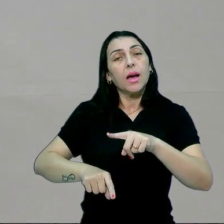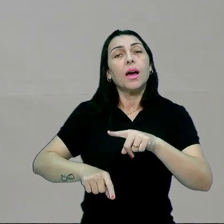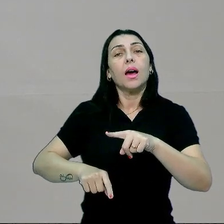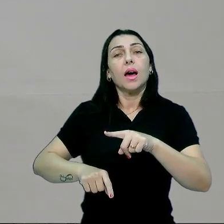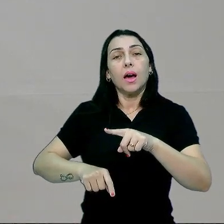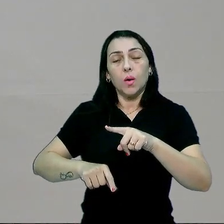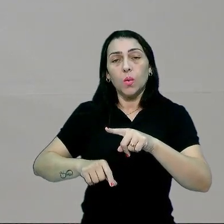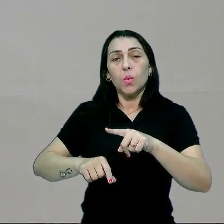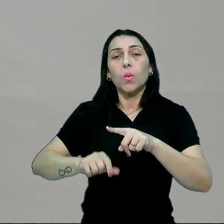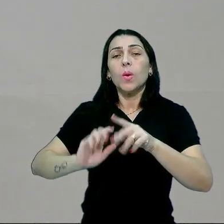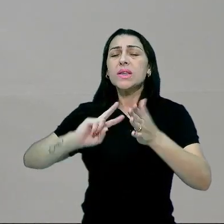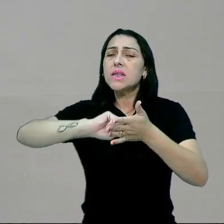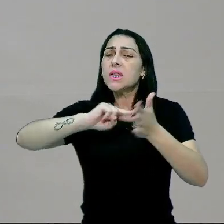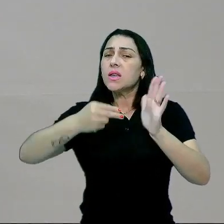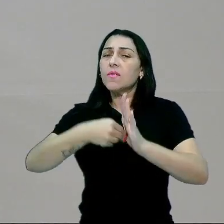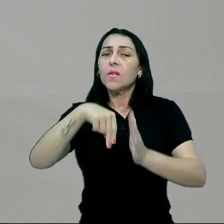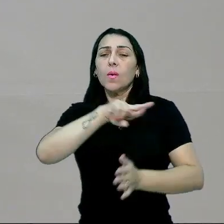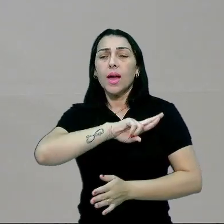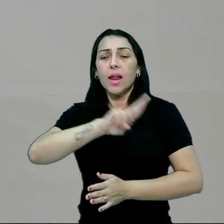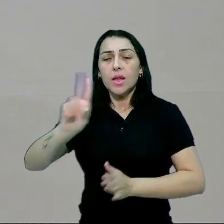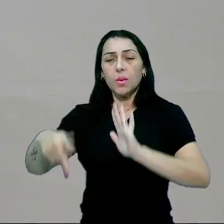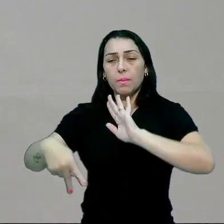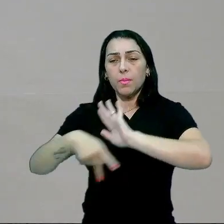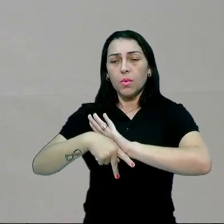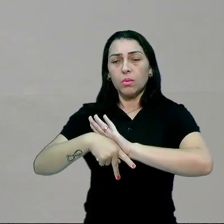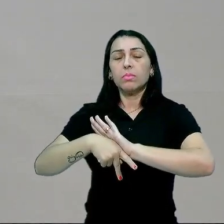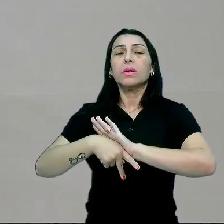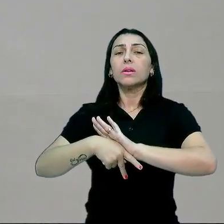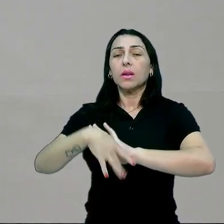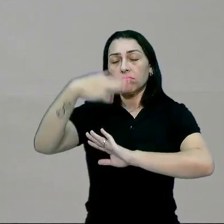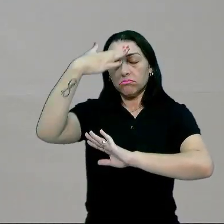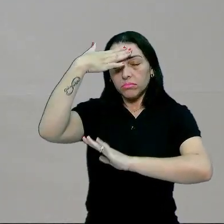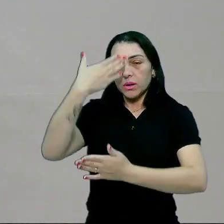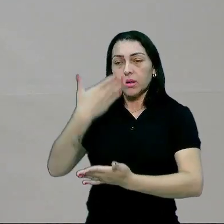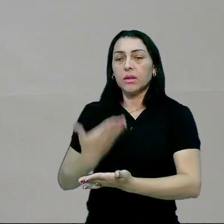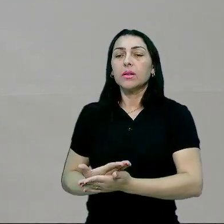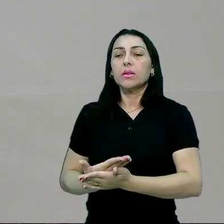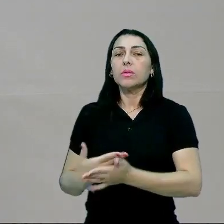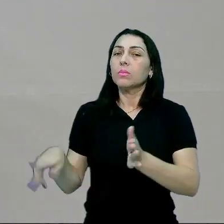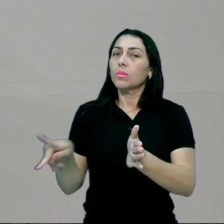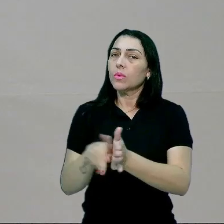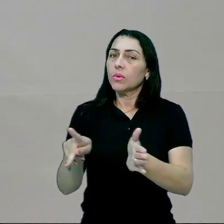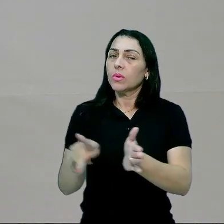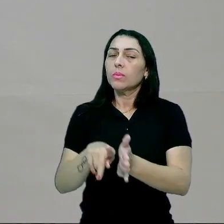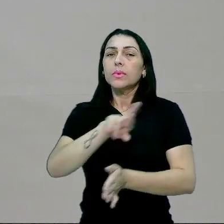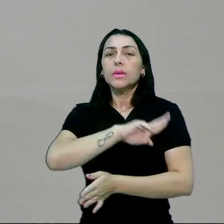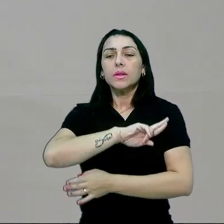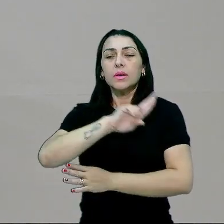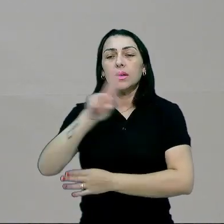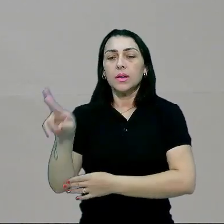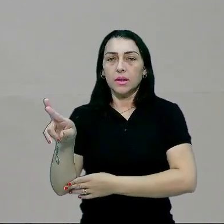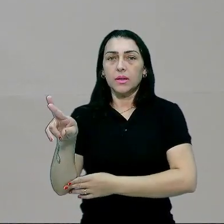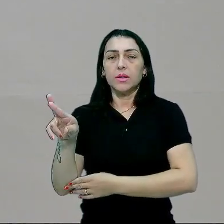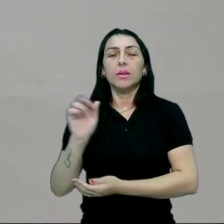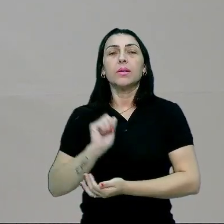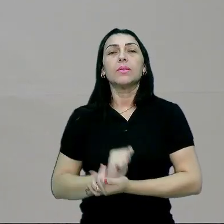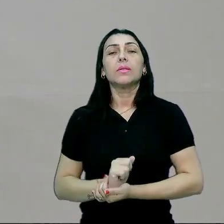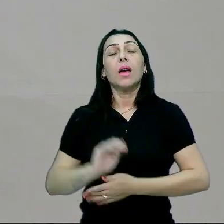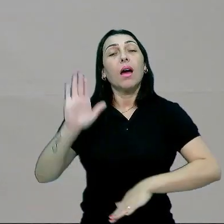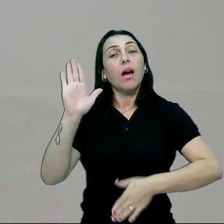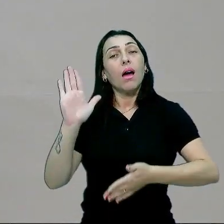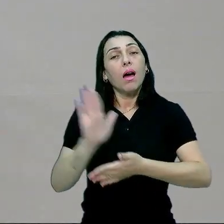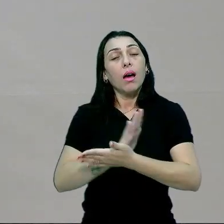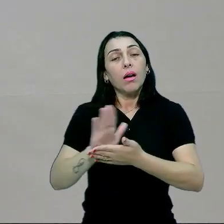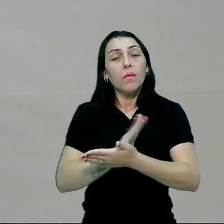Isso simboliza uma religião que eu tenho, um segmento que eu faço específico dessa religião, e às vezes